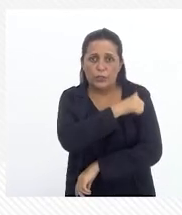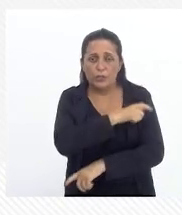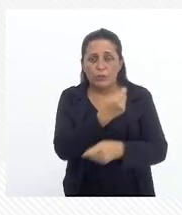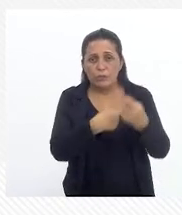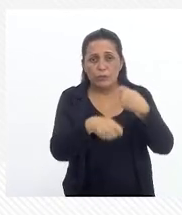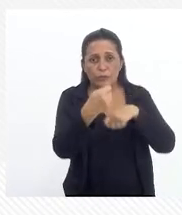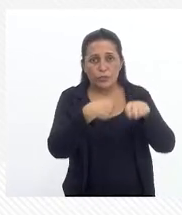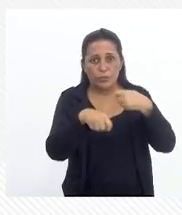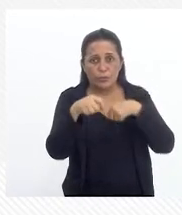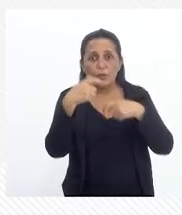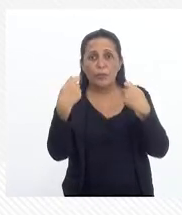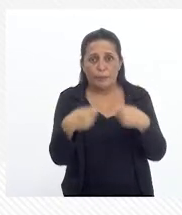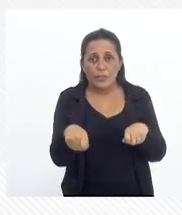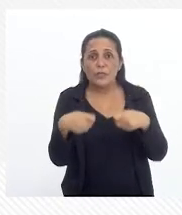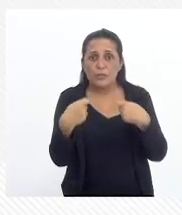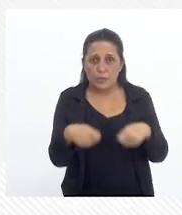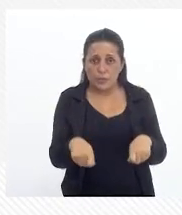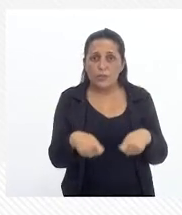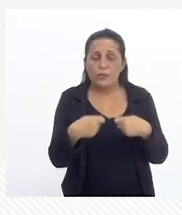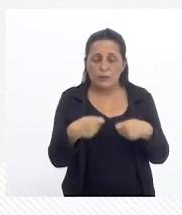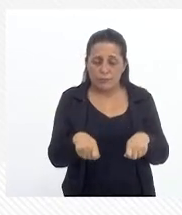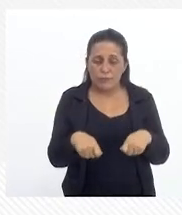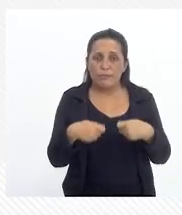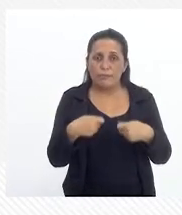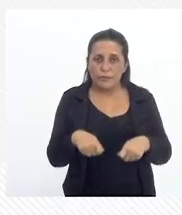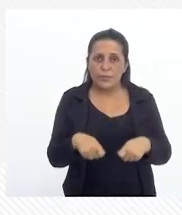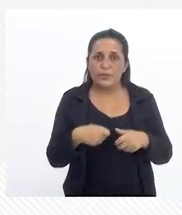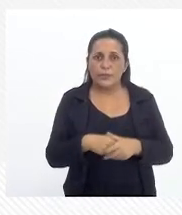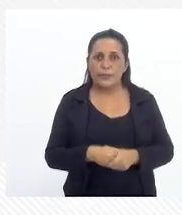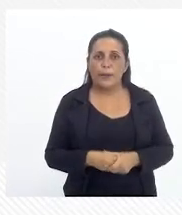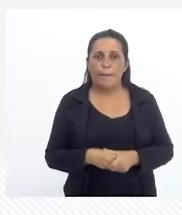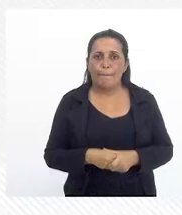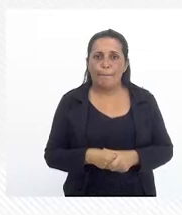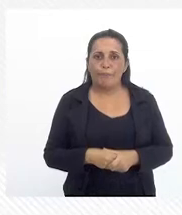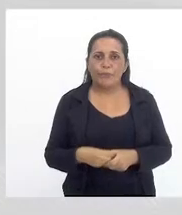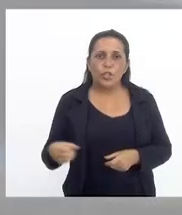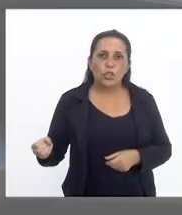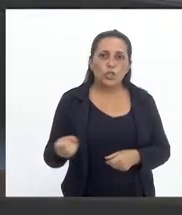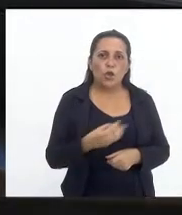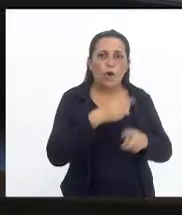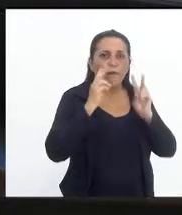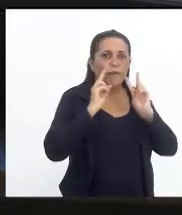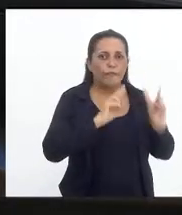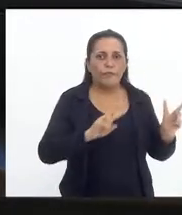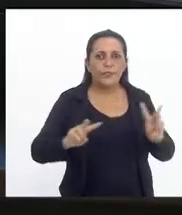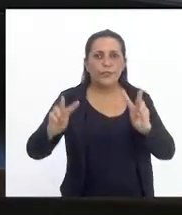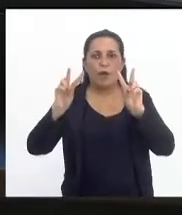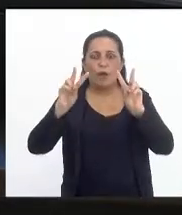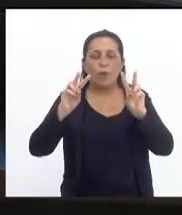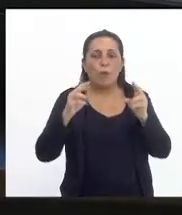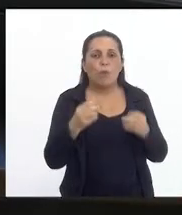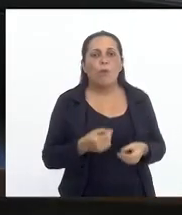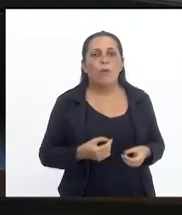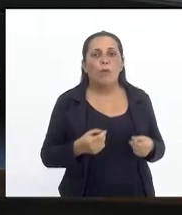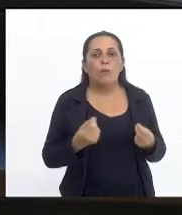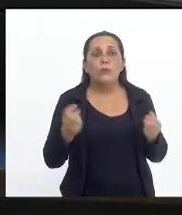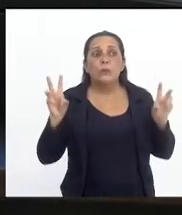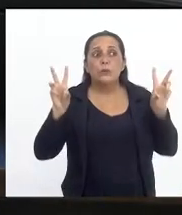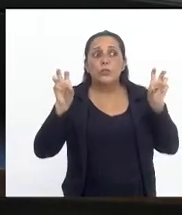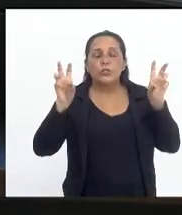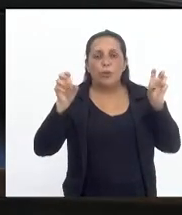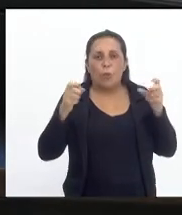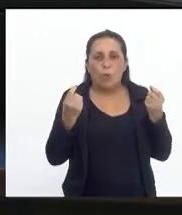fazer os investimentos todos que necessita precisa também uma nova visão sobre a questão dos Estados de gás especialmente